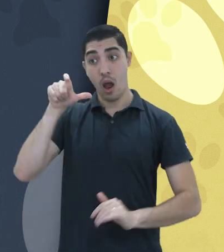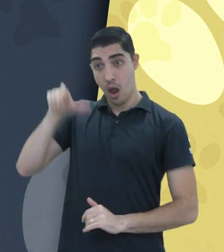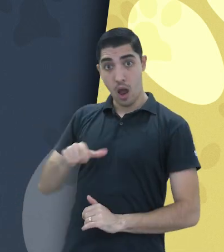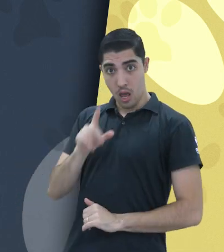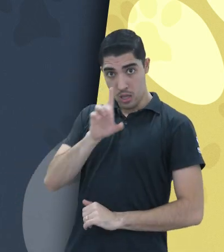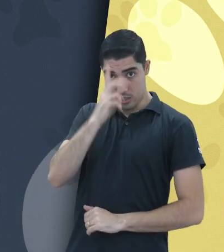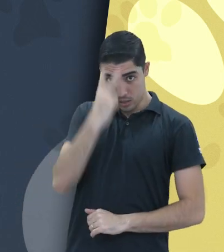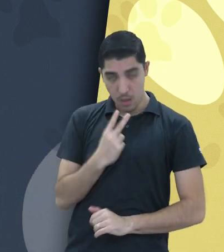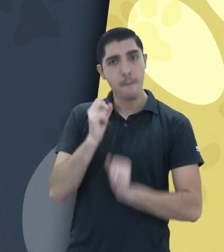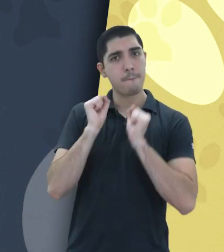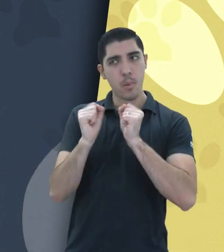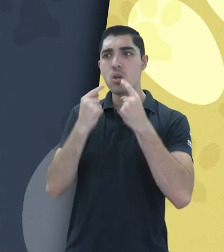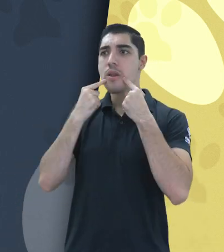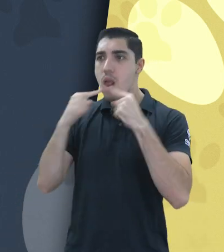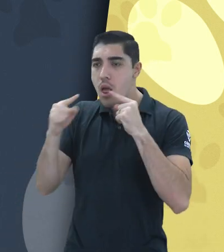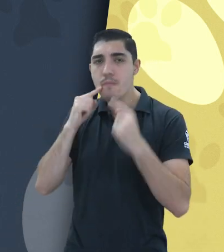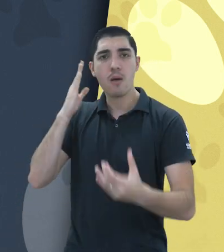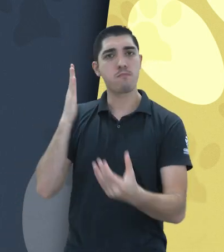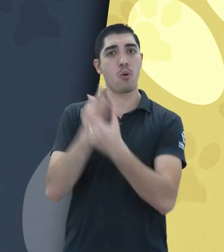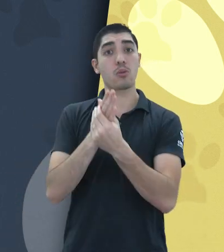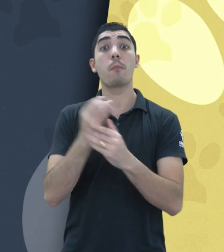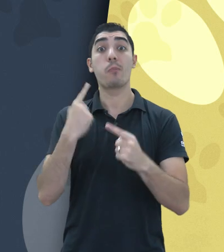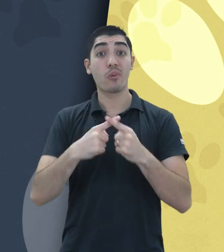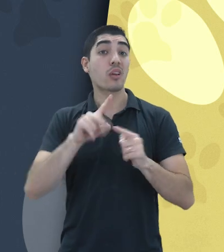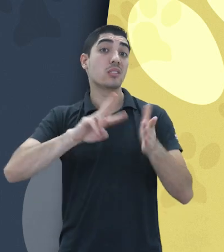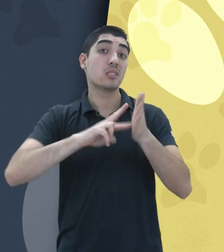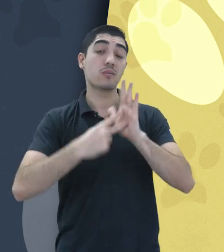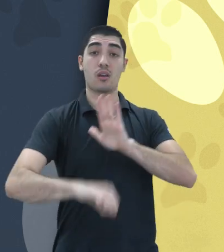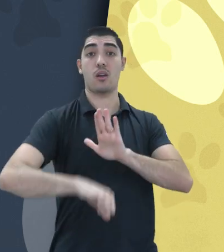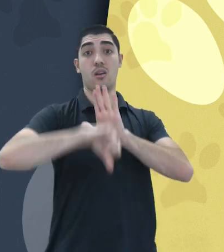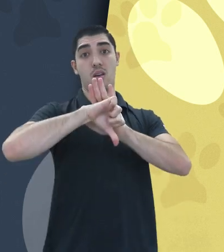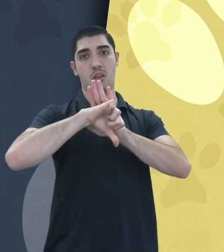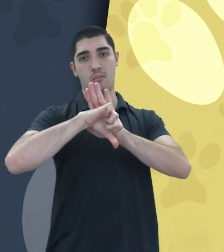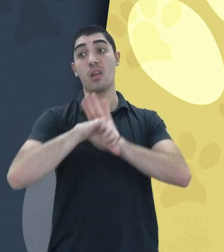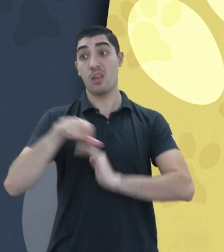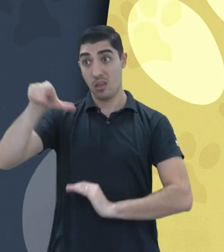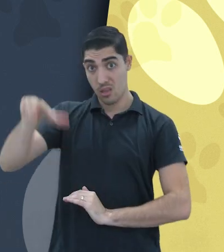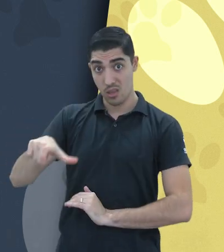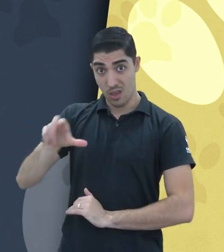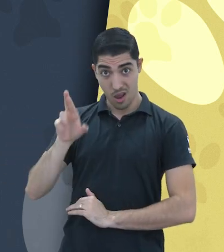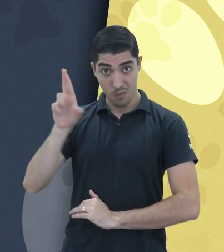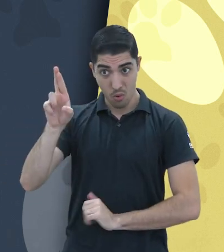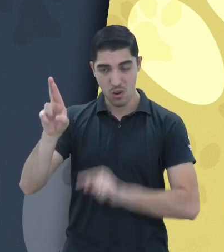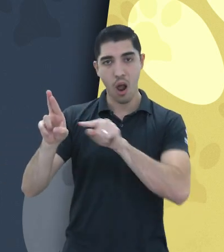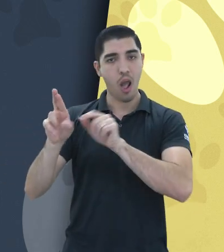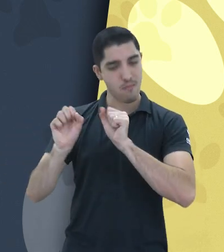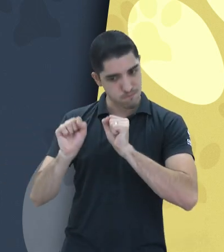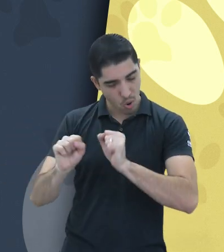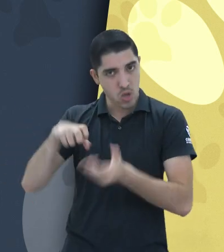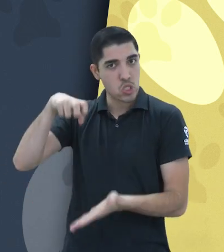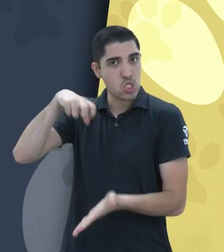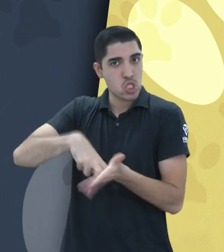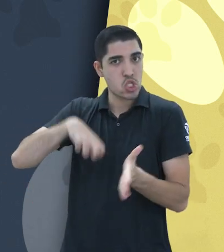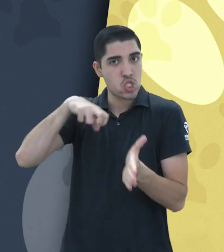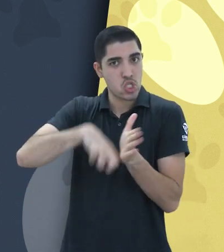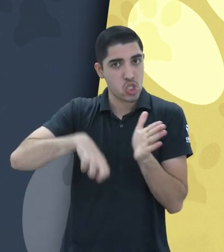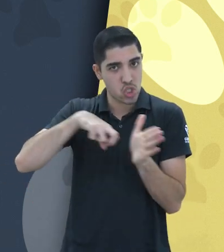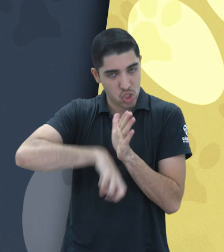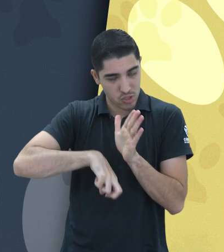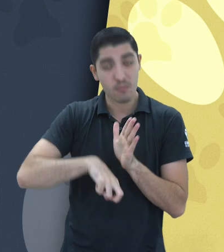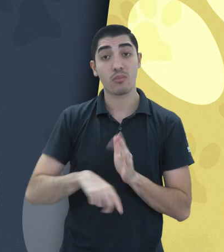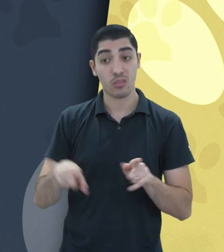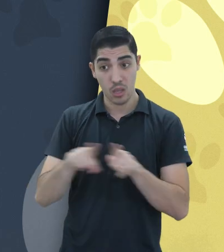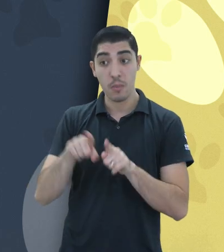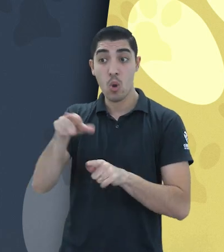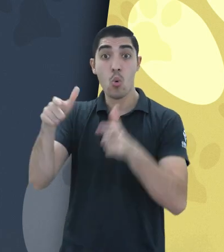justiça, inclusive, porque esse tipo de caso pode configurar discriminação e os responsáveis podem ser penalizados. A lei fala